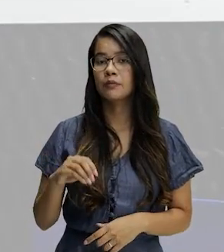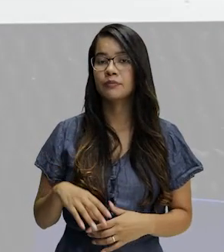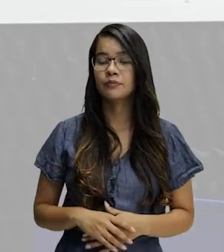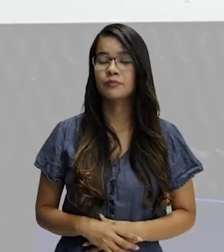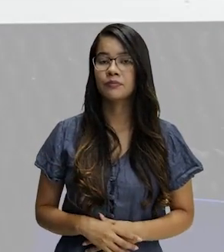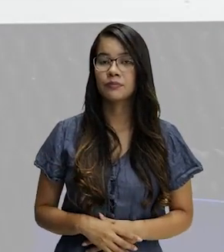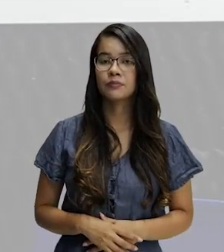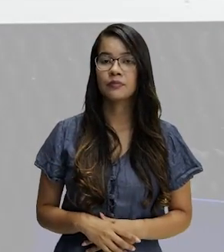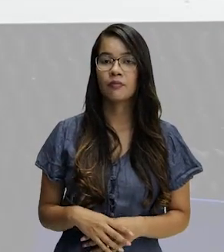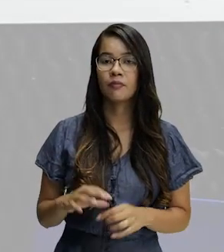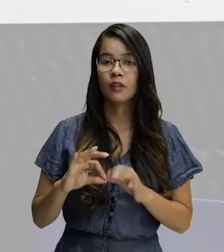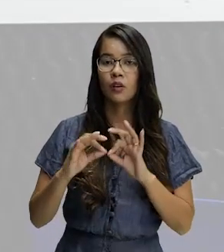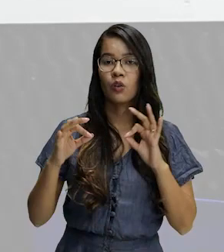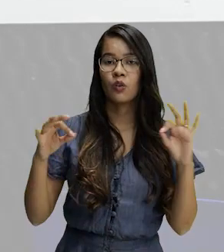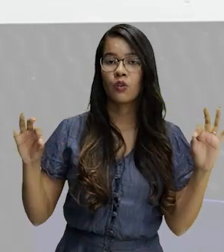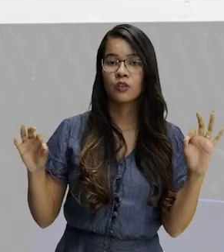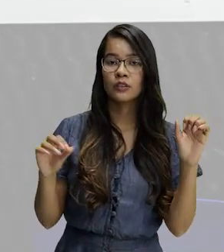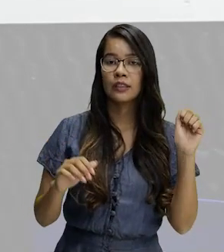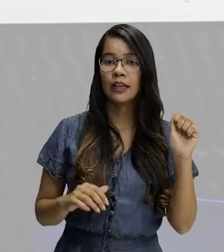lá na Ásia.